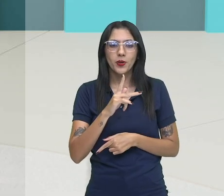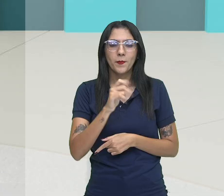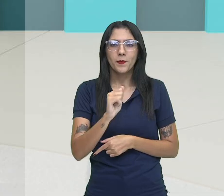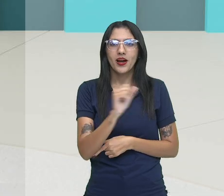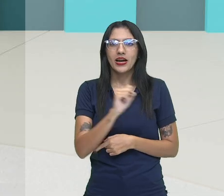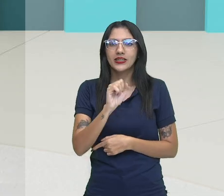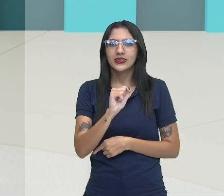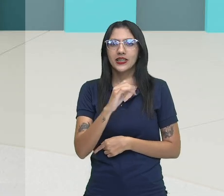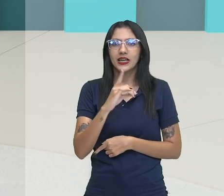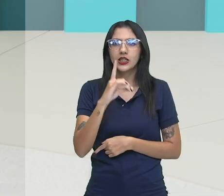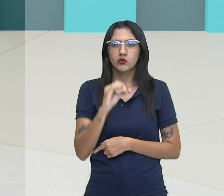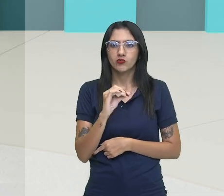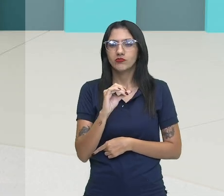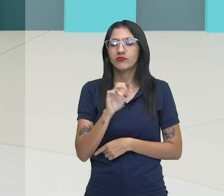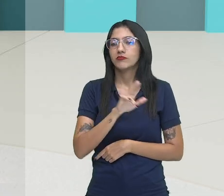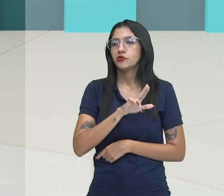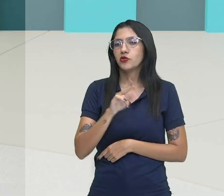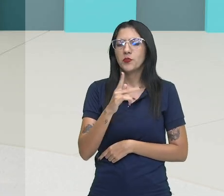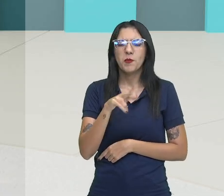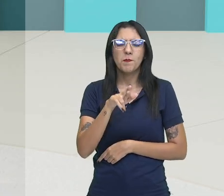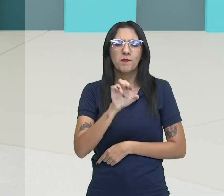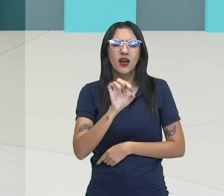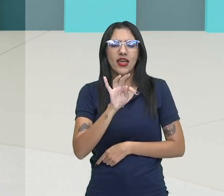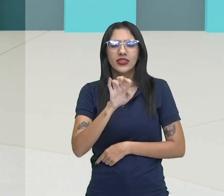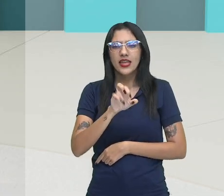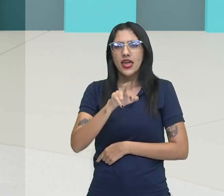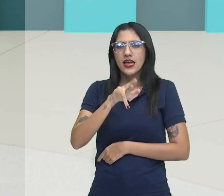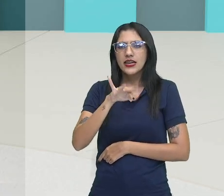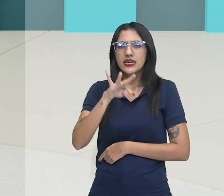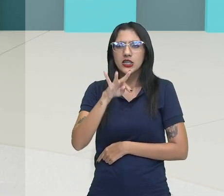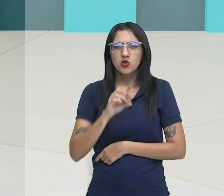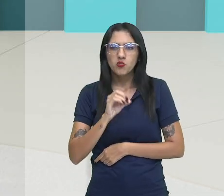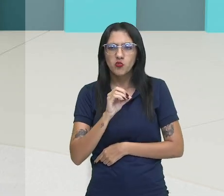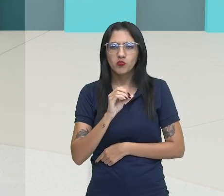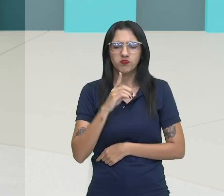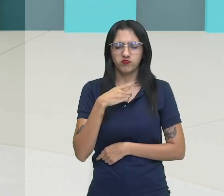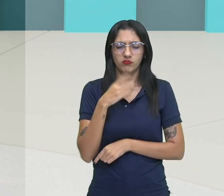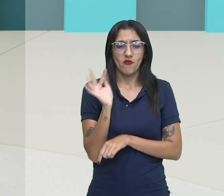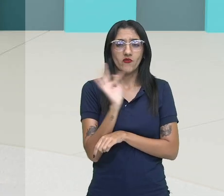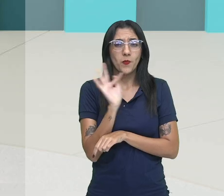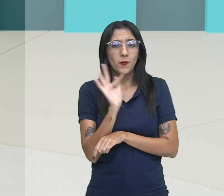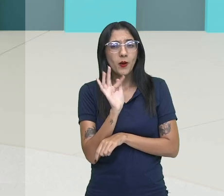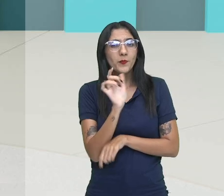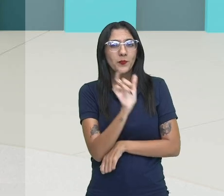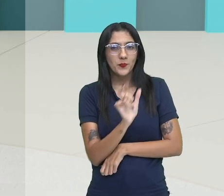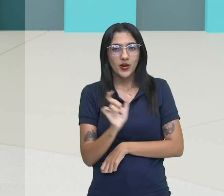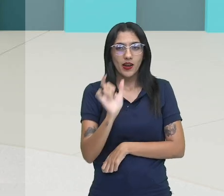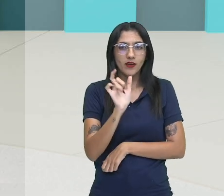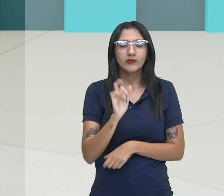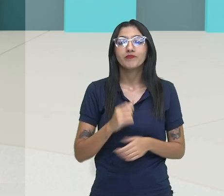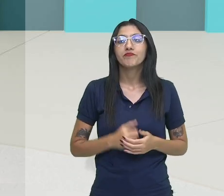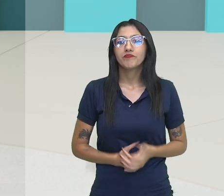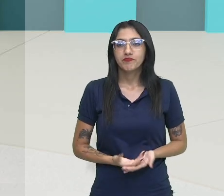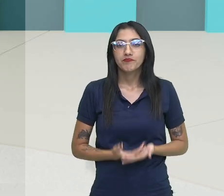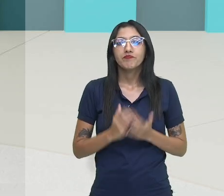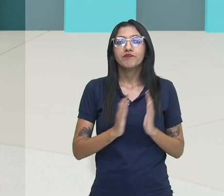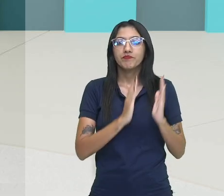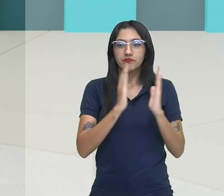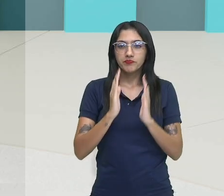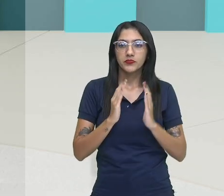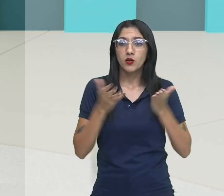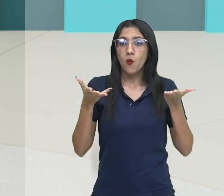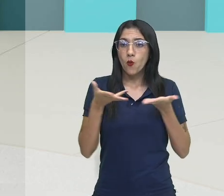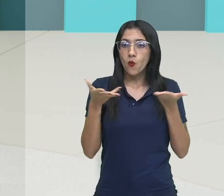de pretérito. Eu acho que você já ouviu essa palavra, fica até mais chique, não é? Se as minhas ações estão acontecendo